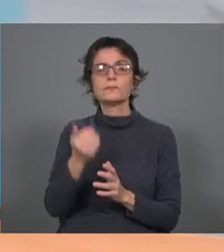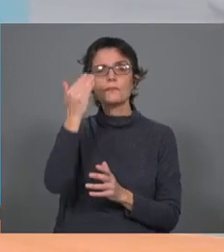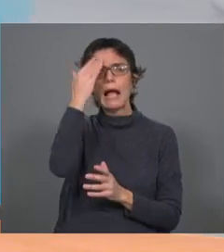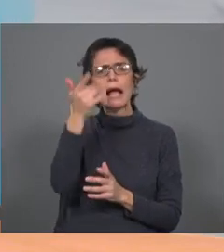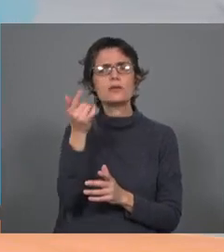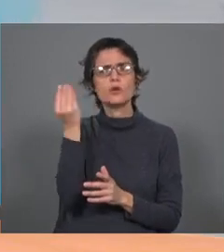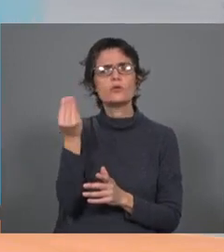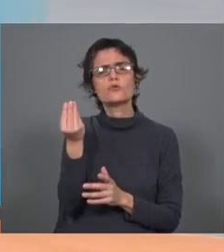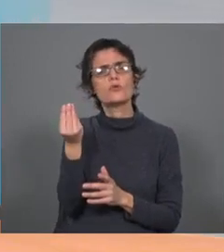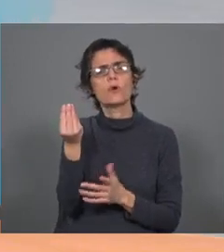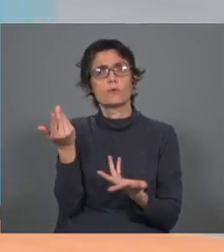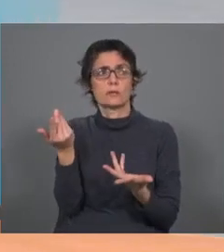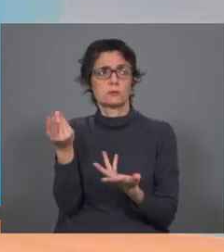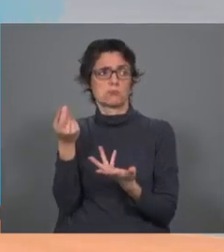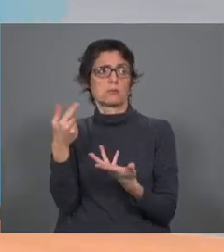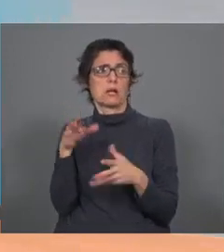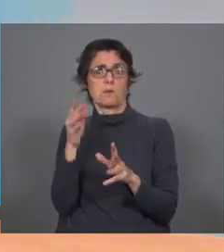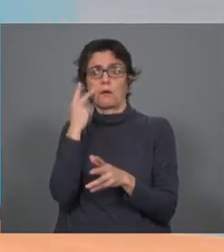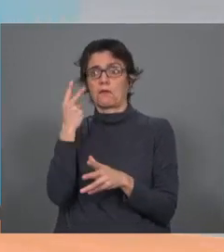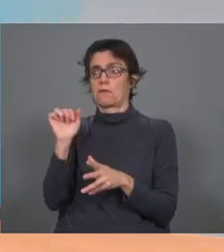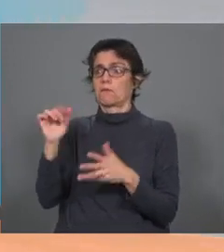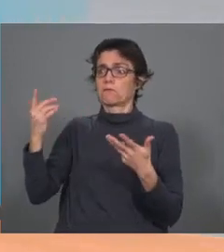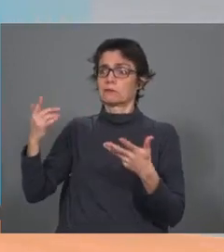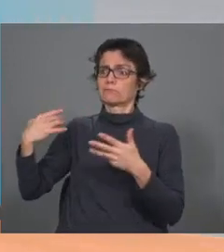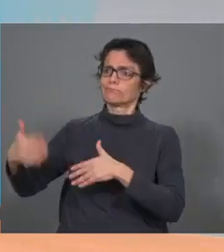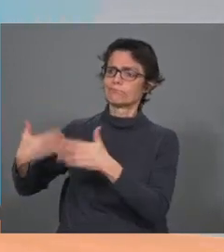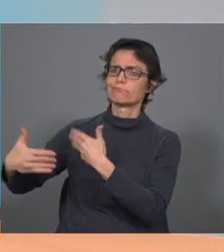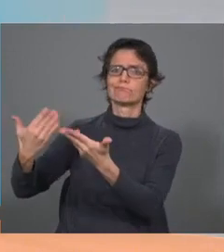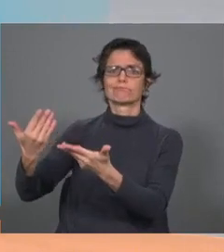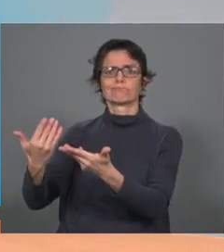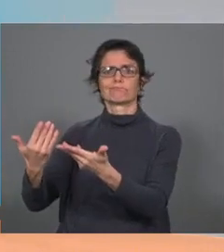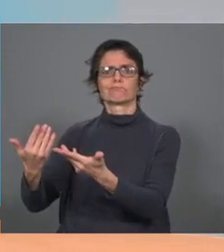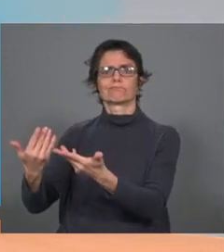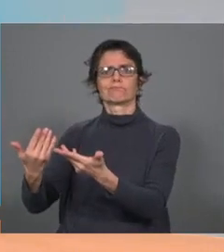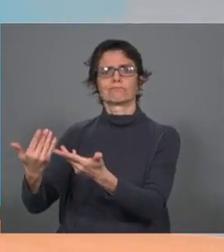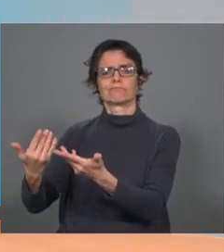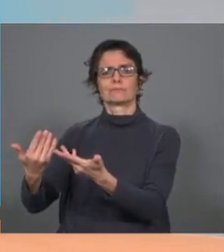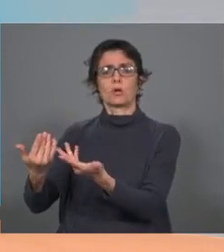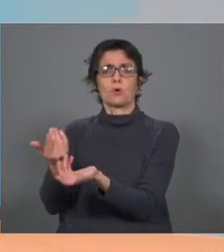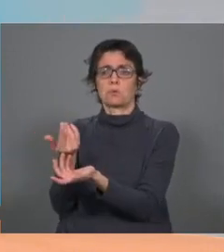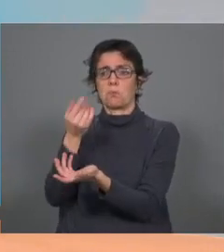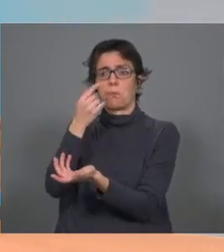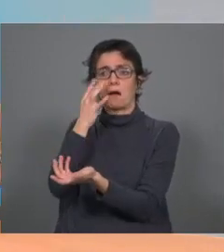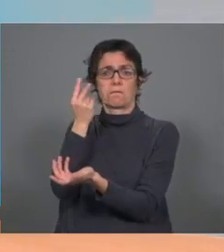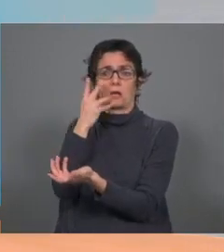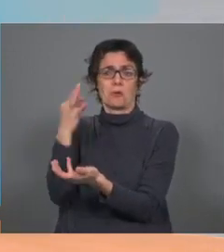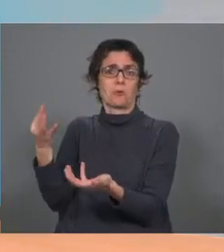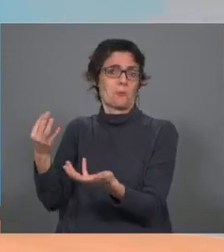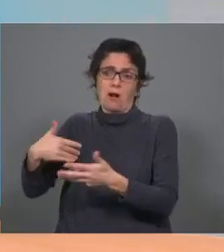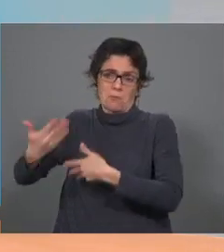pela frente, que vive num ambiente, digamos, marcado pela normalidade de uma vida que